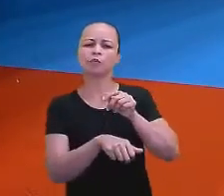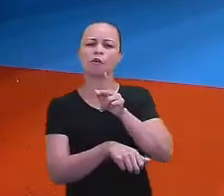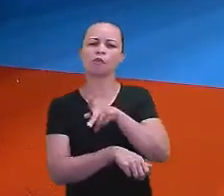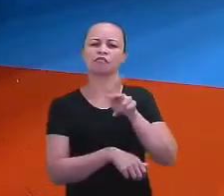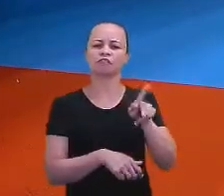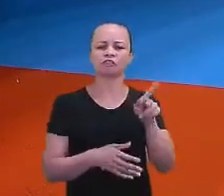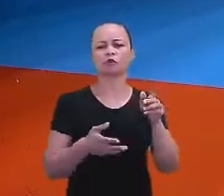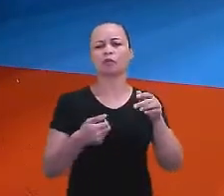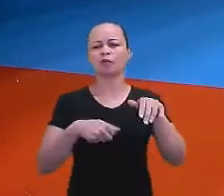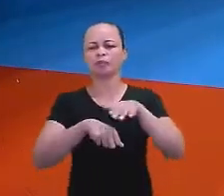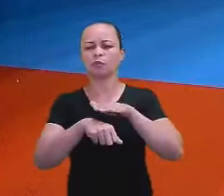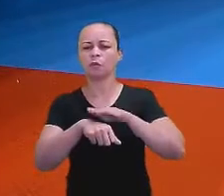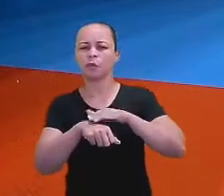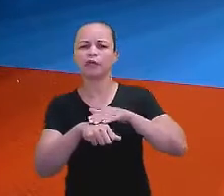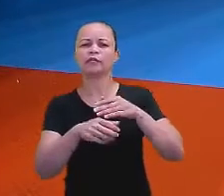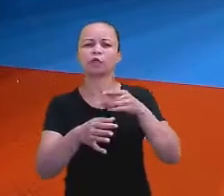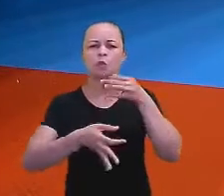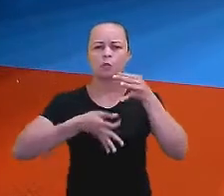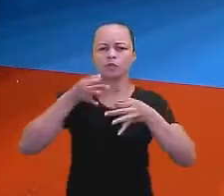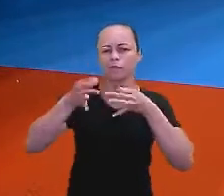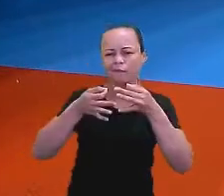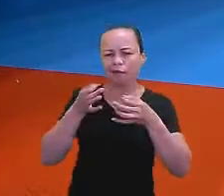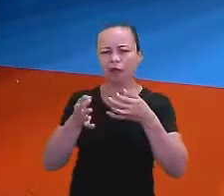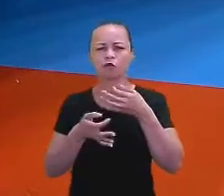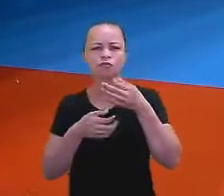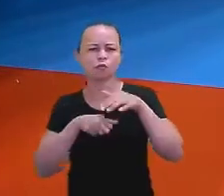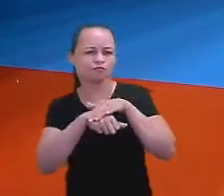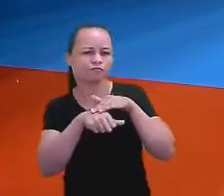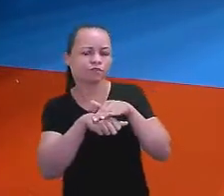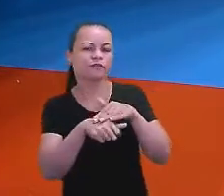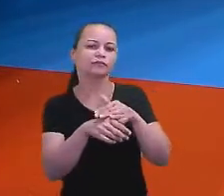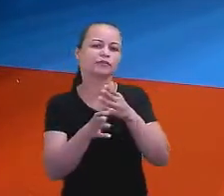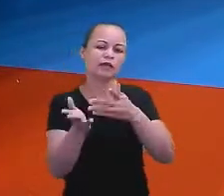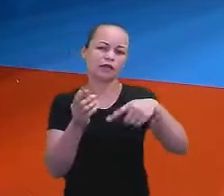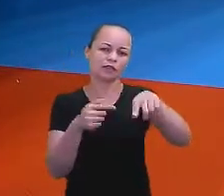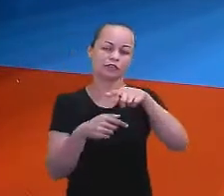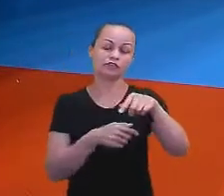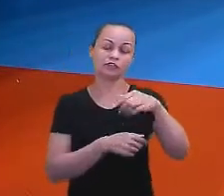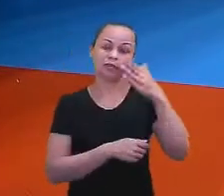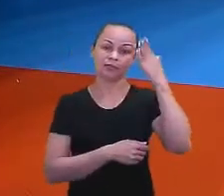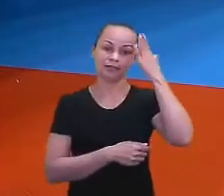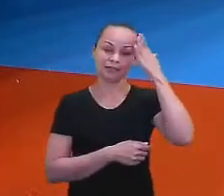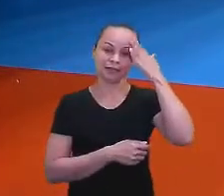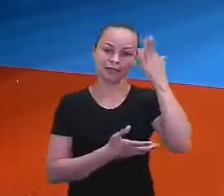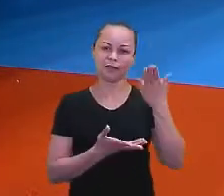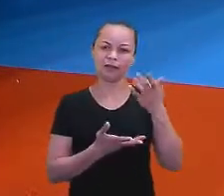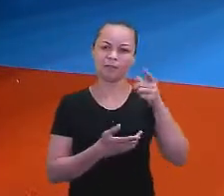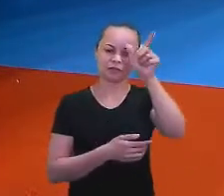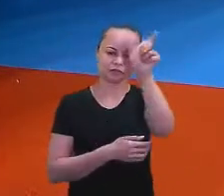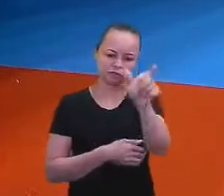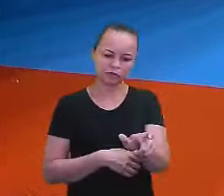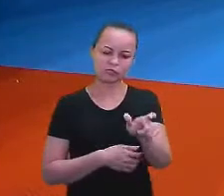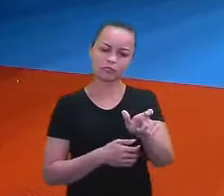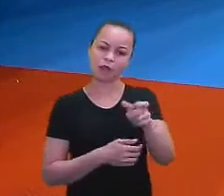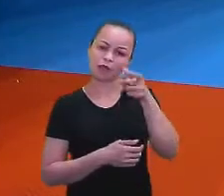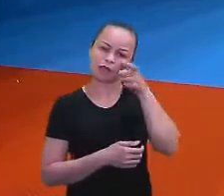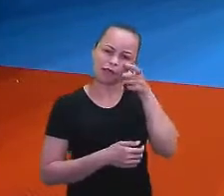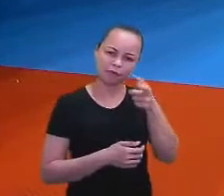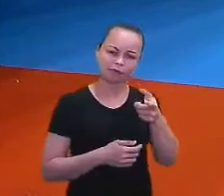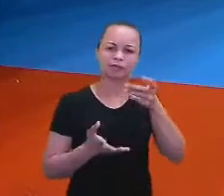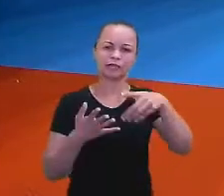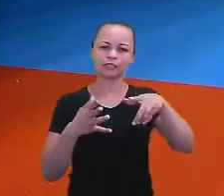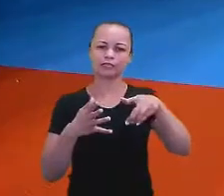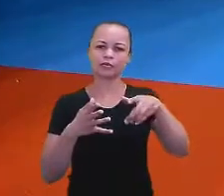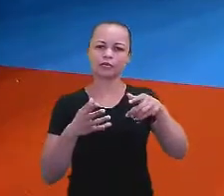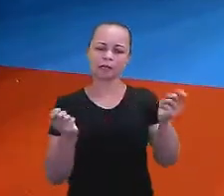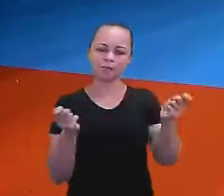ter esse momento de você fazer a diferença. De você ser esse grande protagonista do teu saber. para que você se torne uma pessoa interessante, uma pessoa capaz de mudar